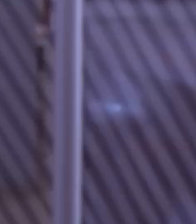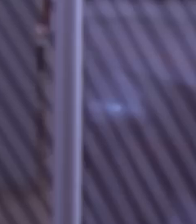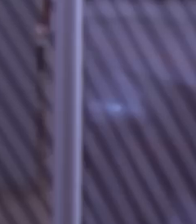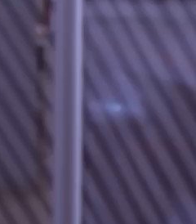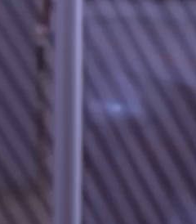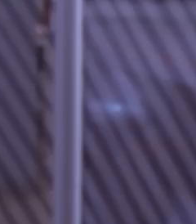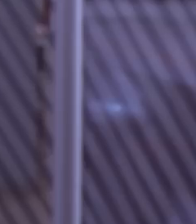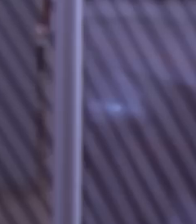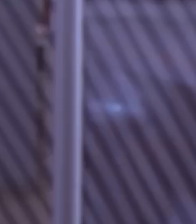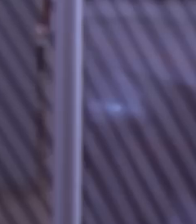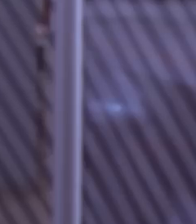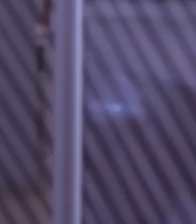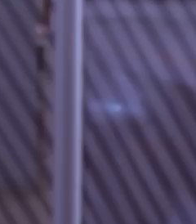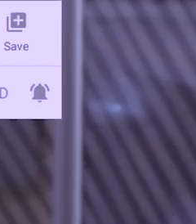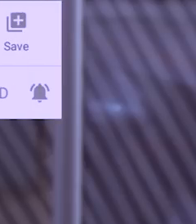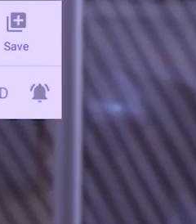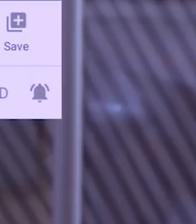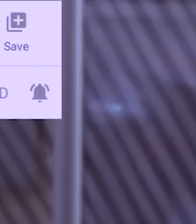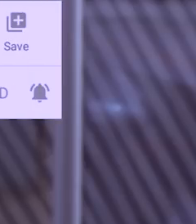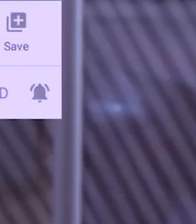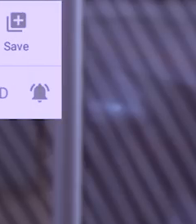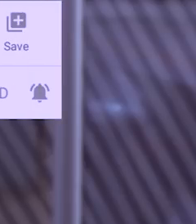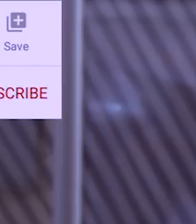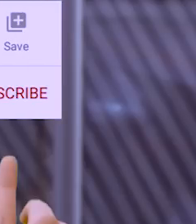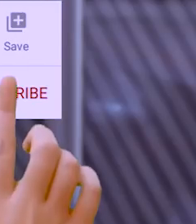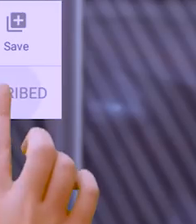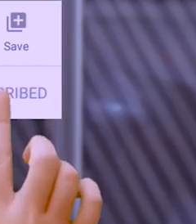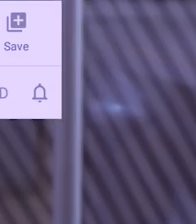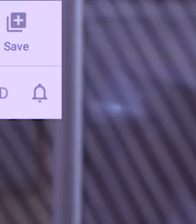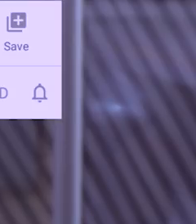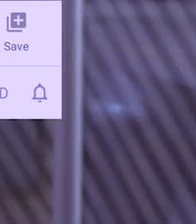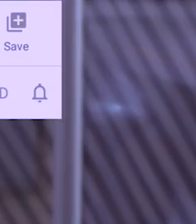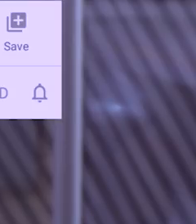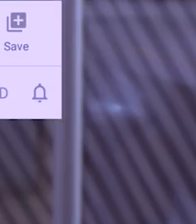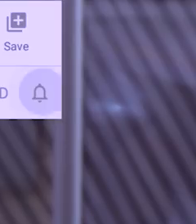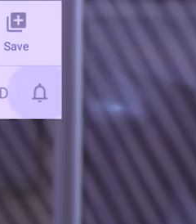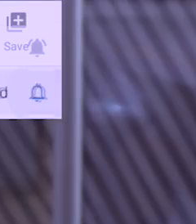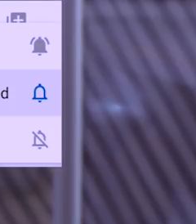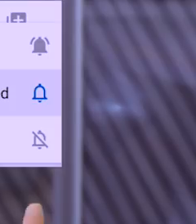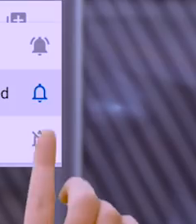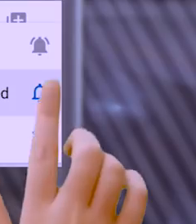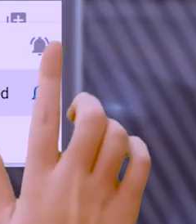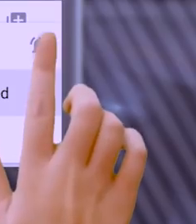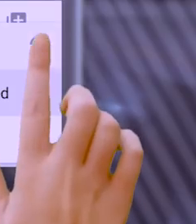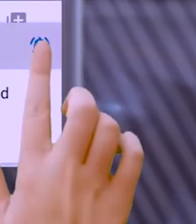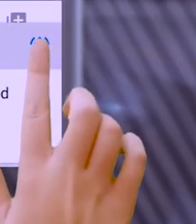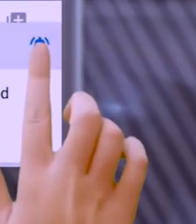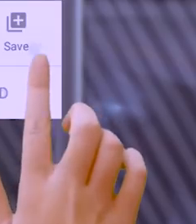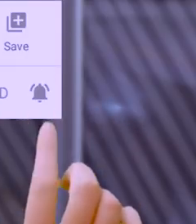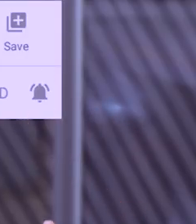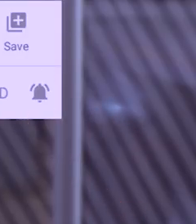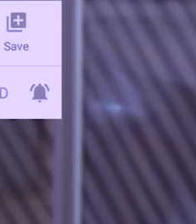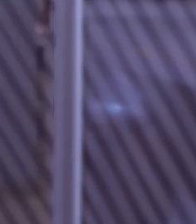Para obter mais informações, não se esqueça de curtir e subscrever no canal social media GMNTV e clique também no botão